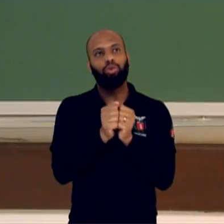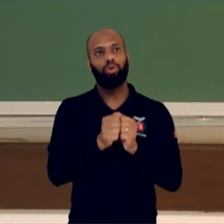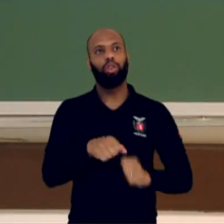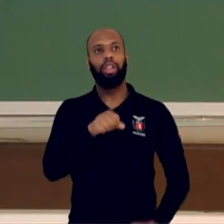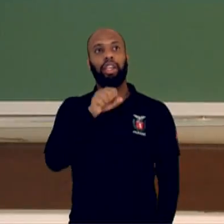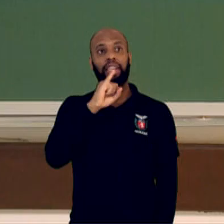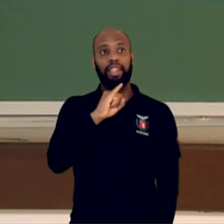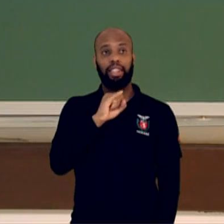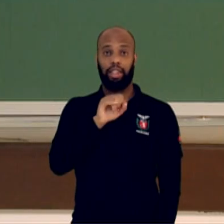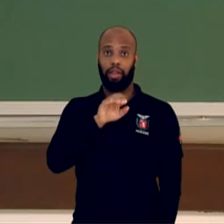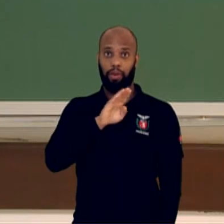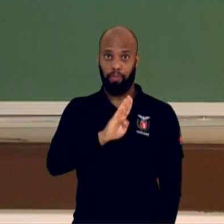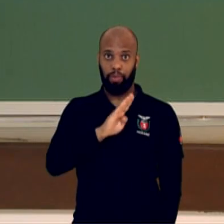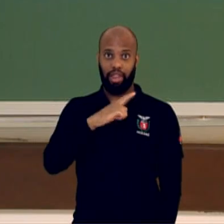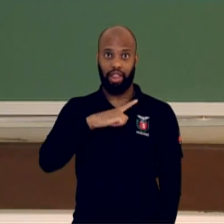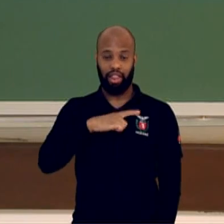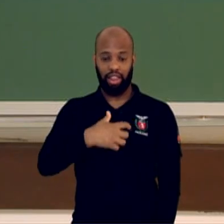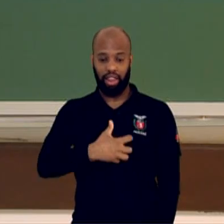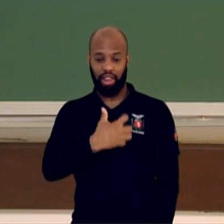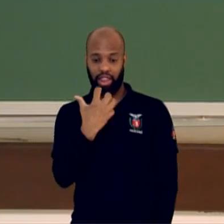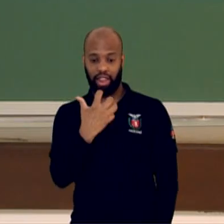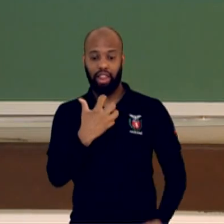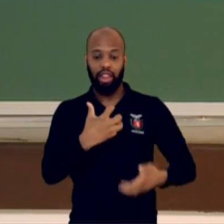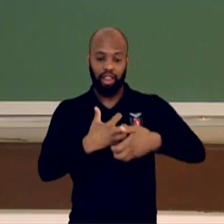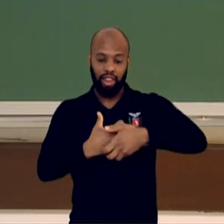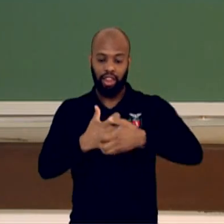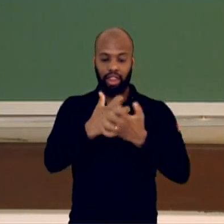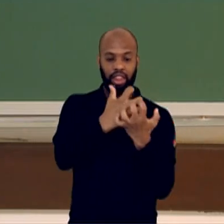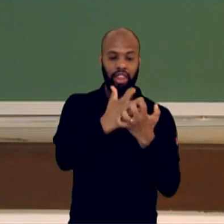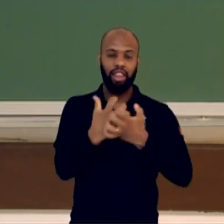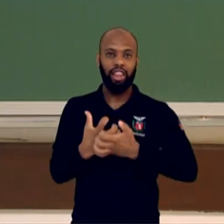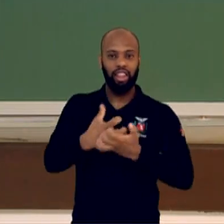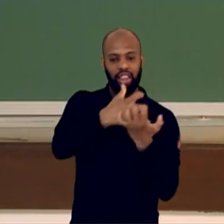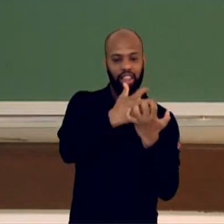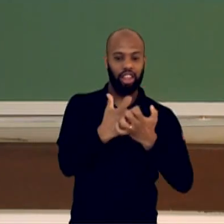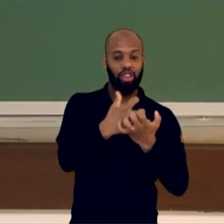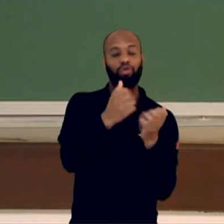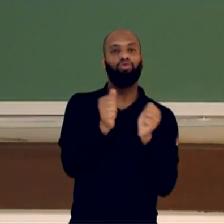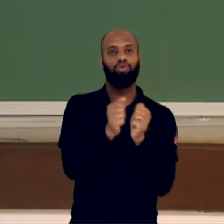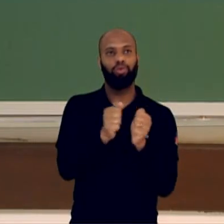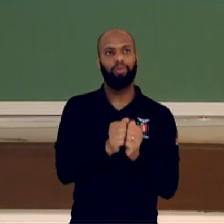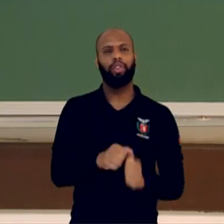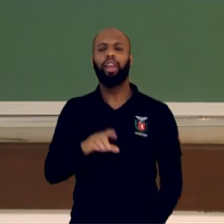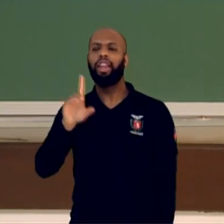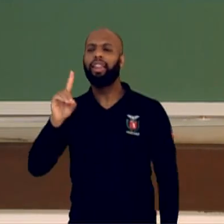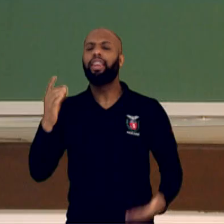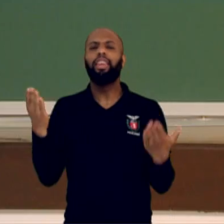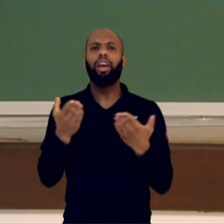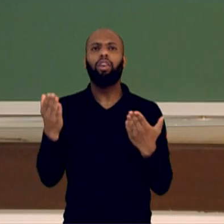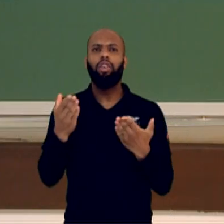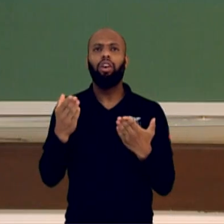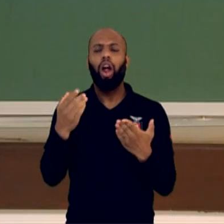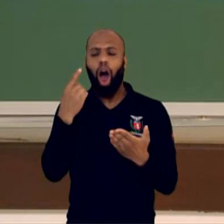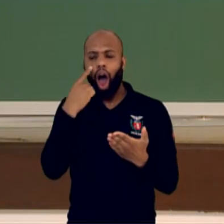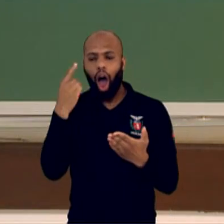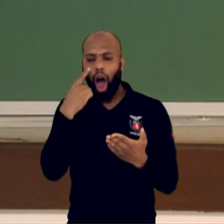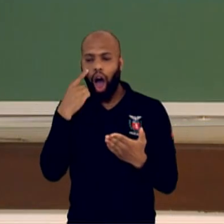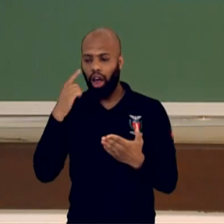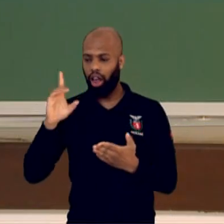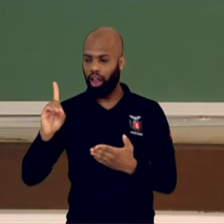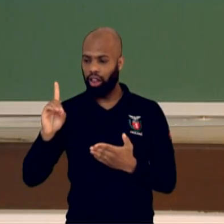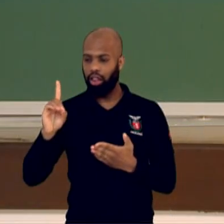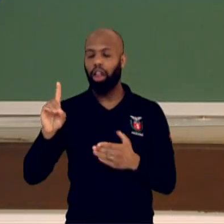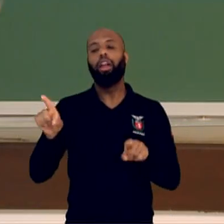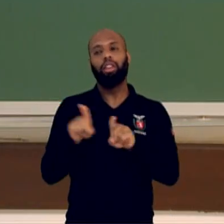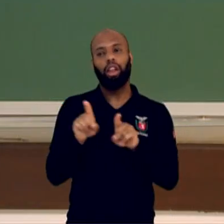se a engrenagem B tá no sentido anti-horário, C também tem que estar no sentido anti-horário. E o D? O D tá em contato com o C aqui, ó. Então, vai estar no